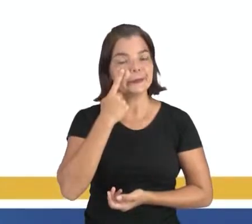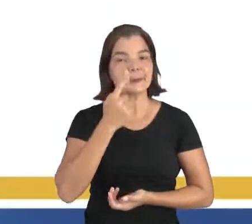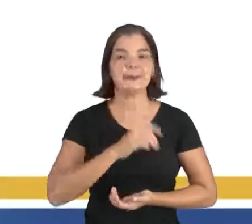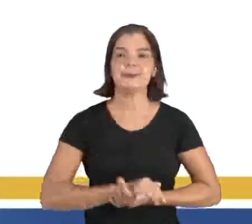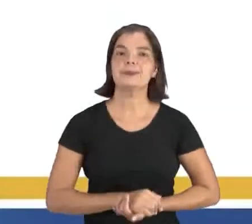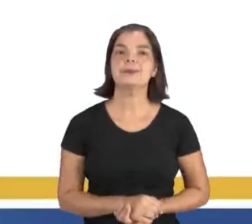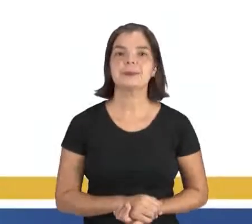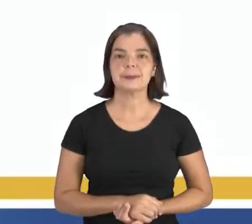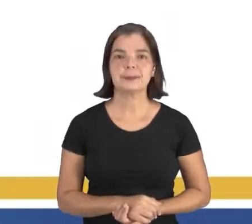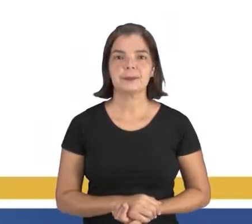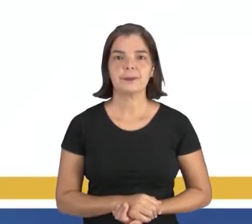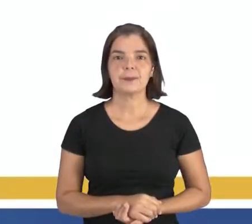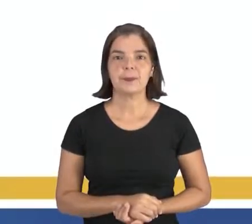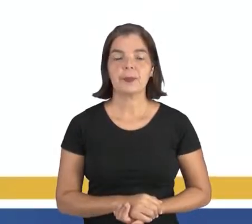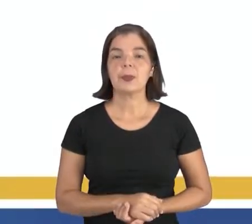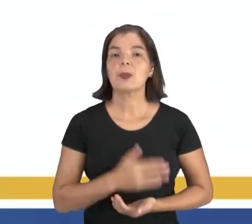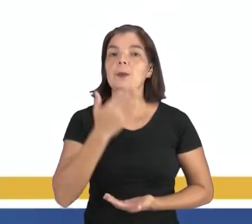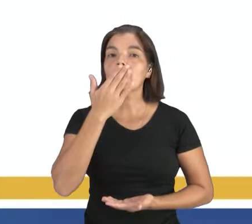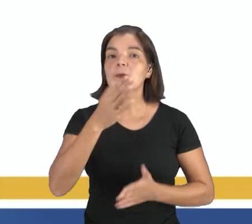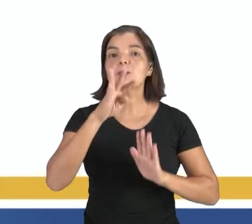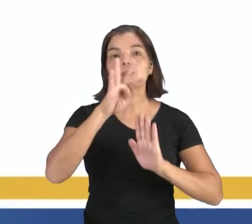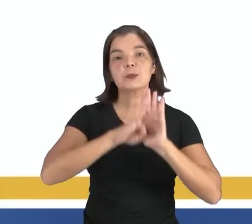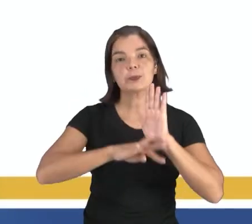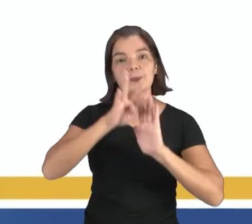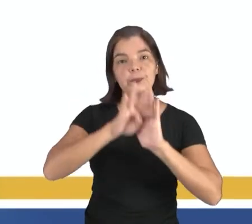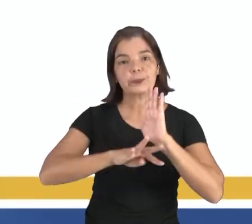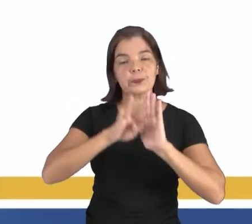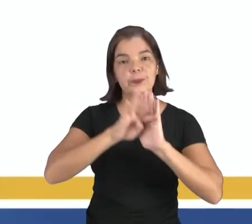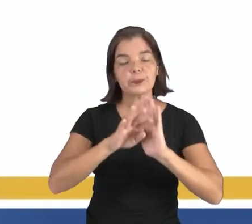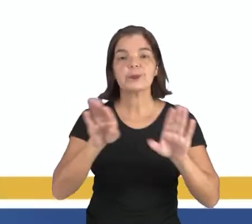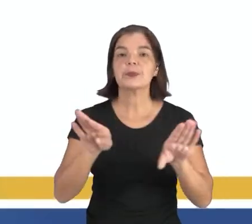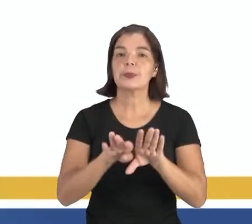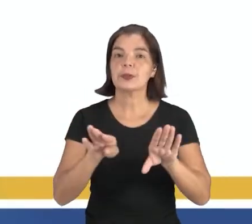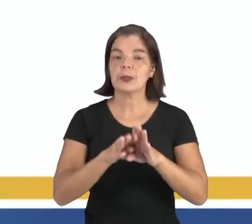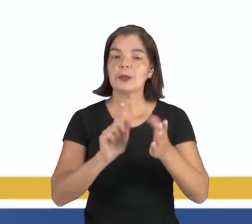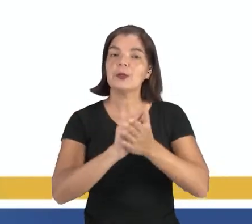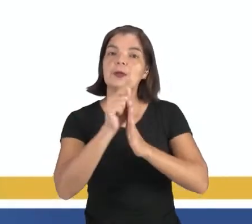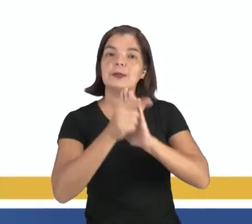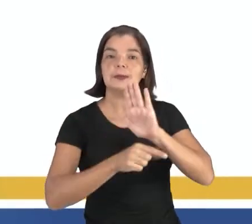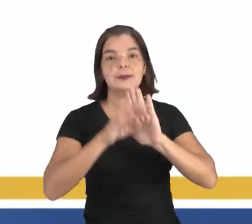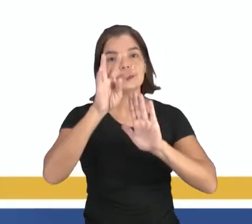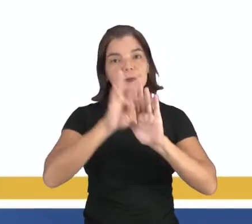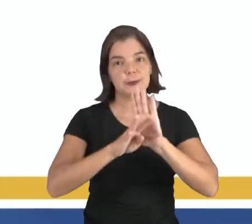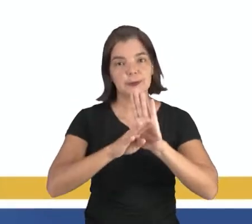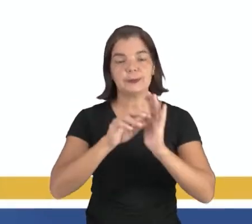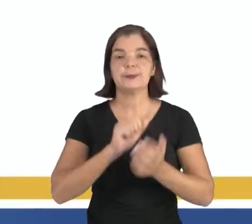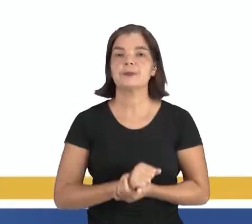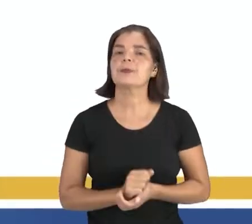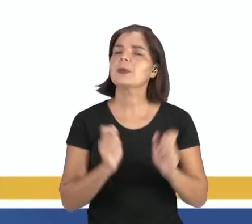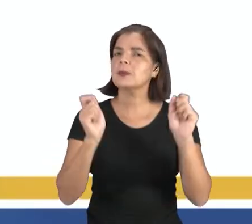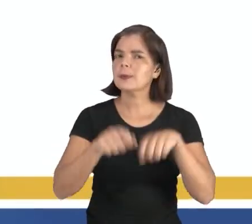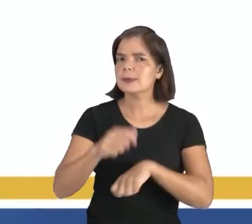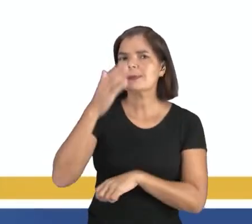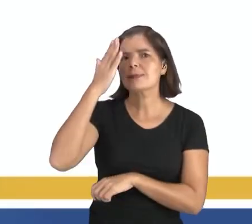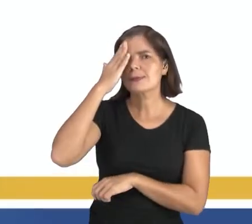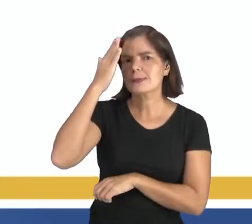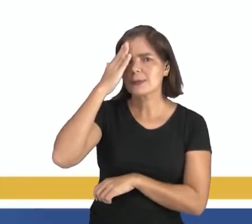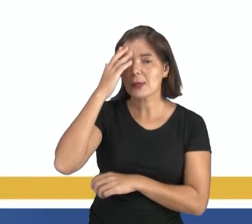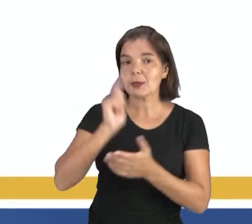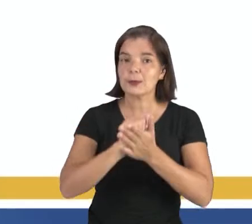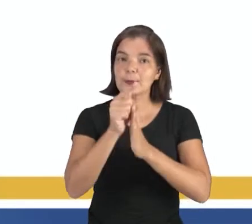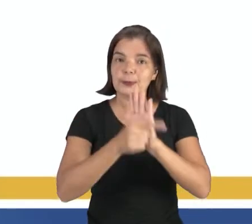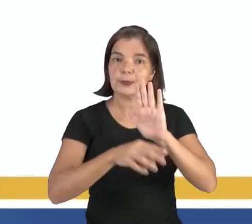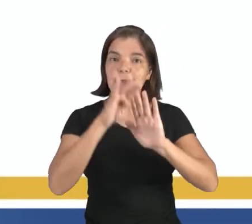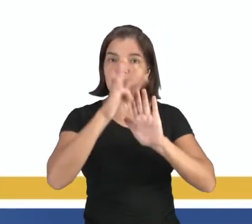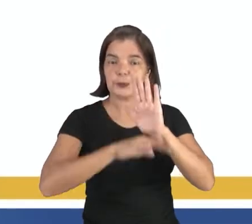seguindo. Tipos textuais e gêneros textuais. Podemos entender que os gêneros